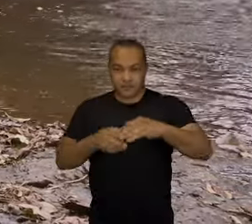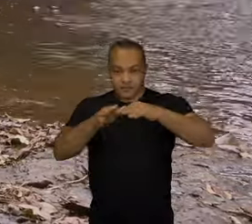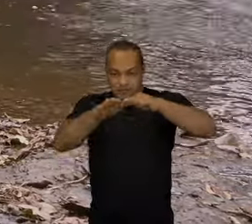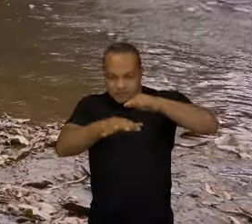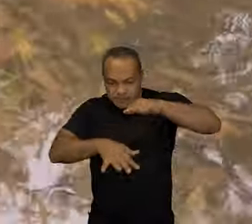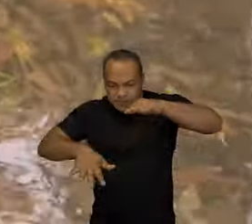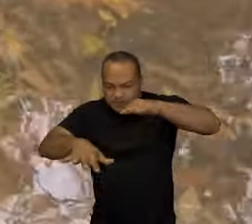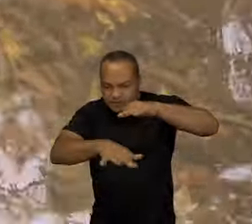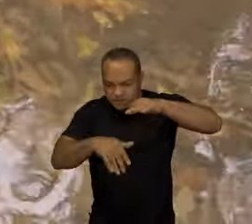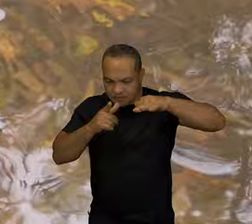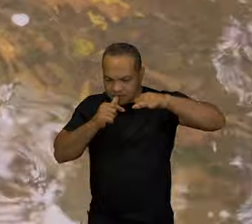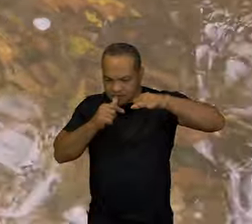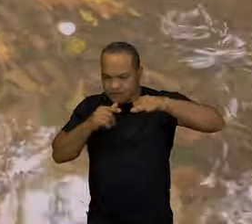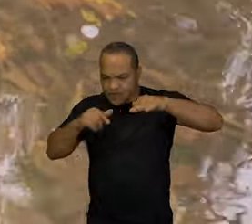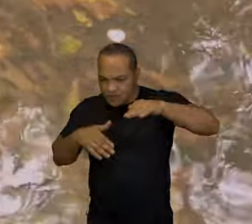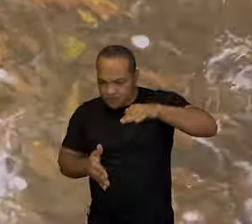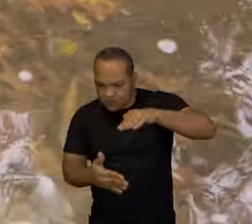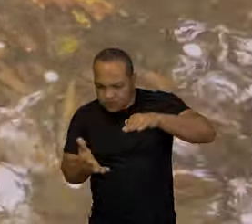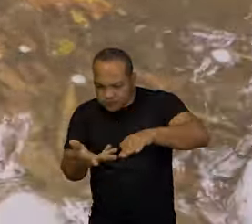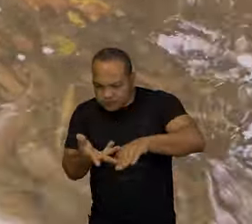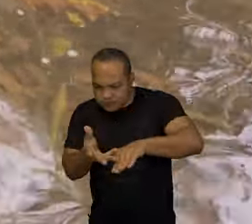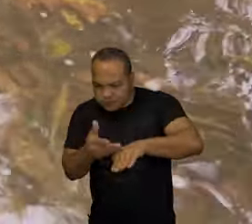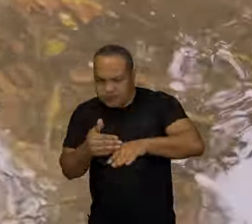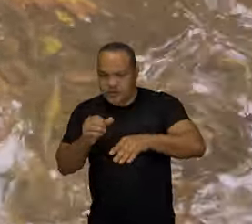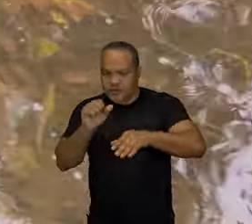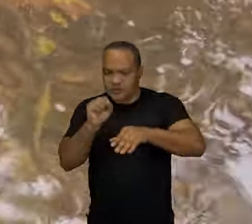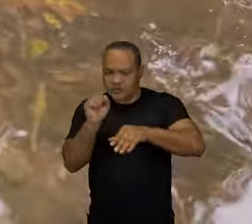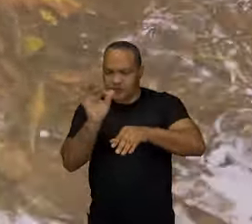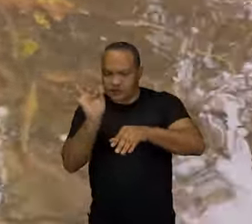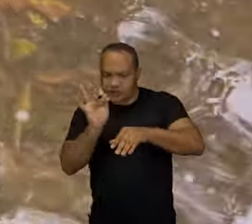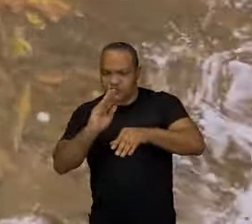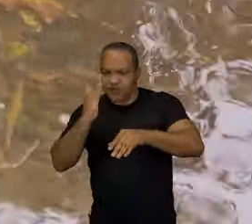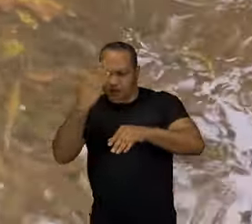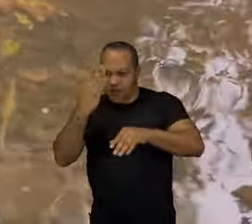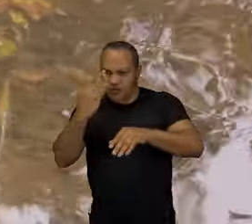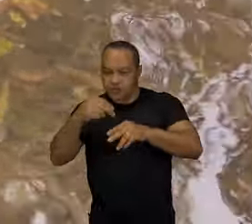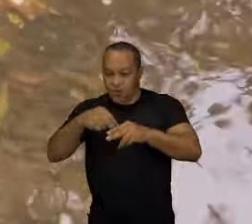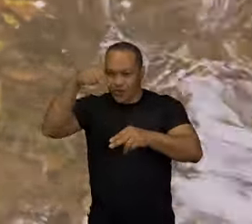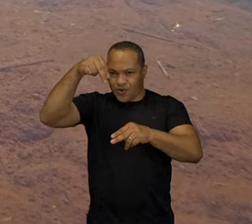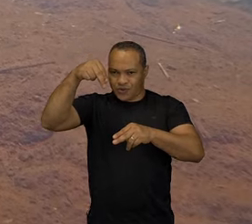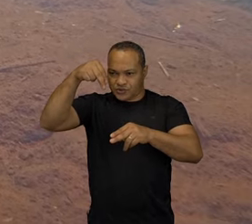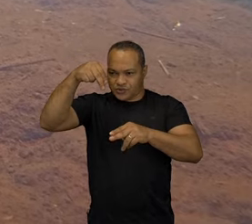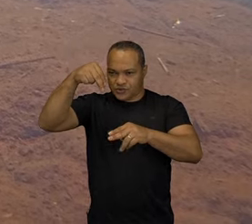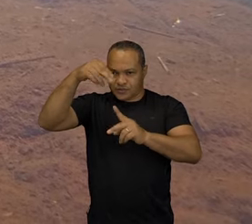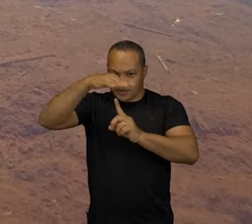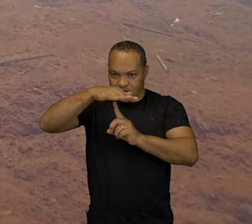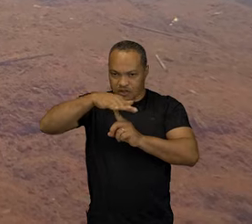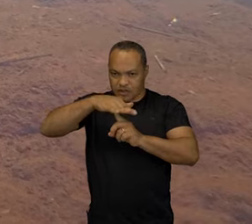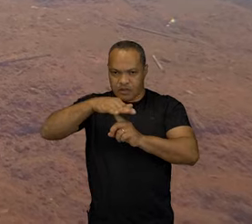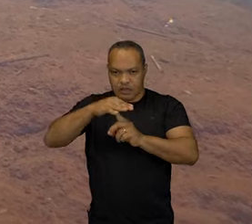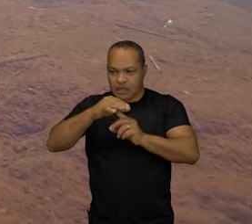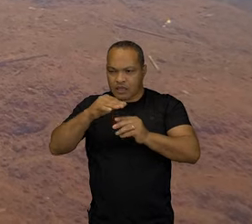Abaixo da superfície das águas correntes da bacia do Rio São Francisco, Falso Braço Norte,